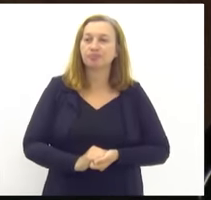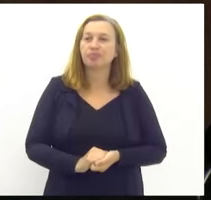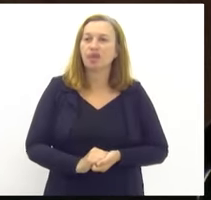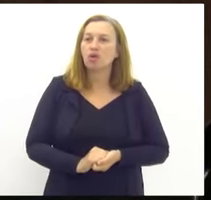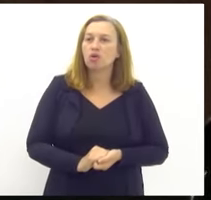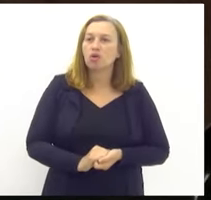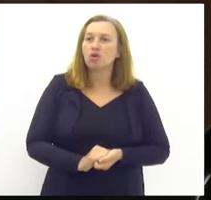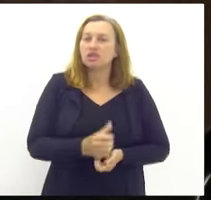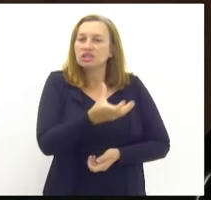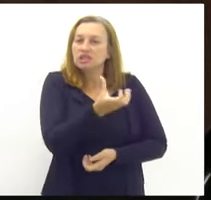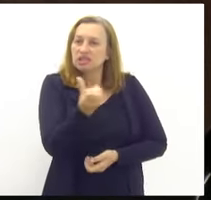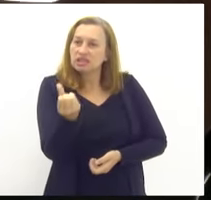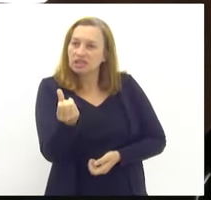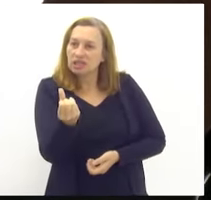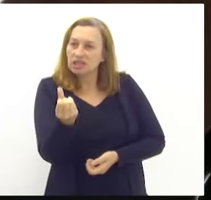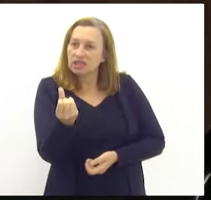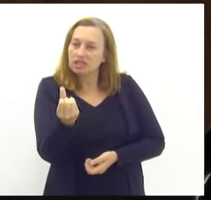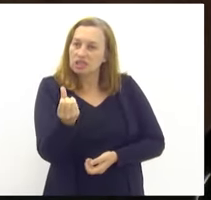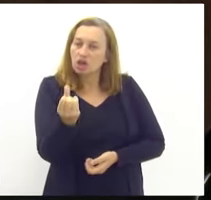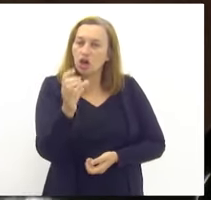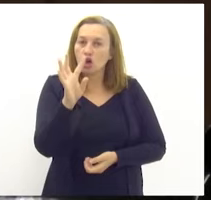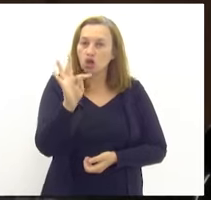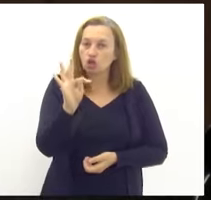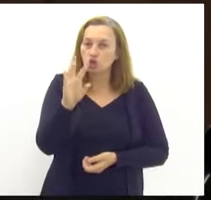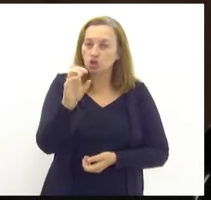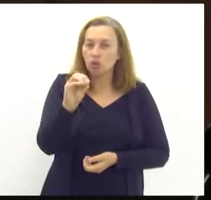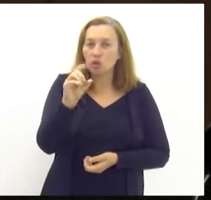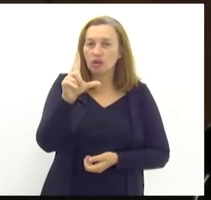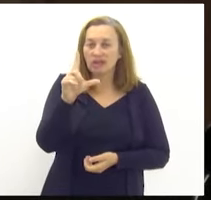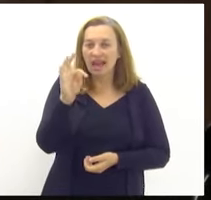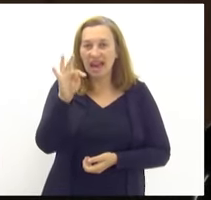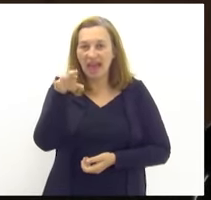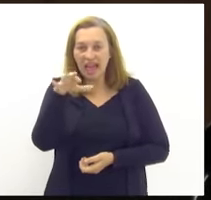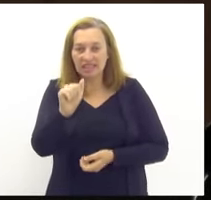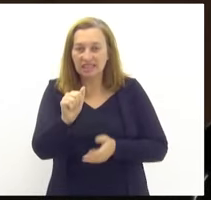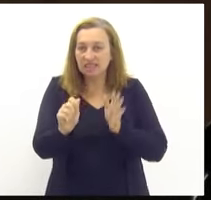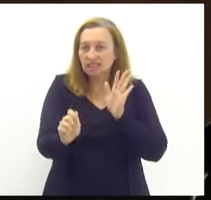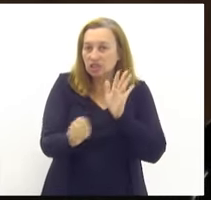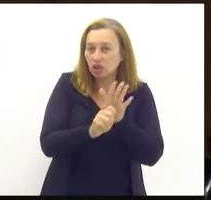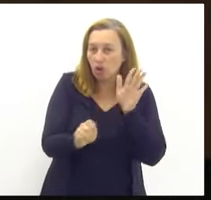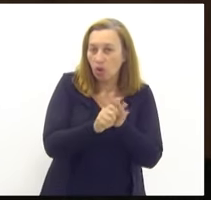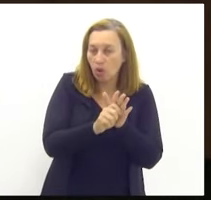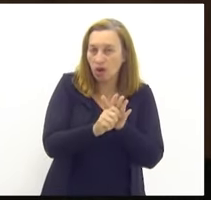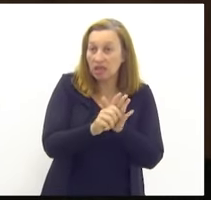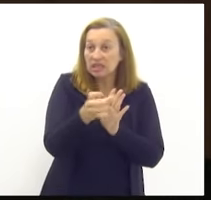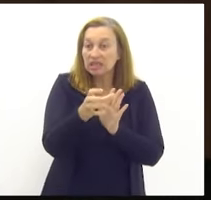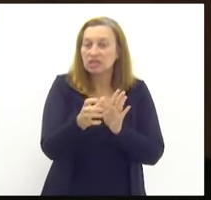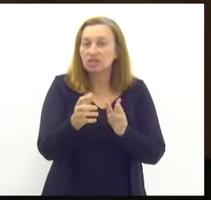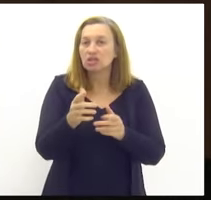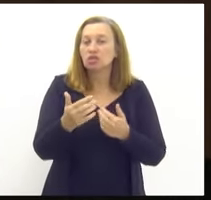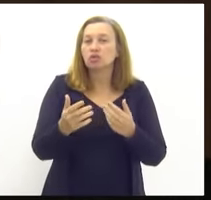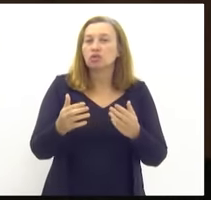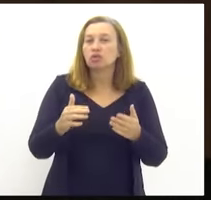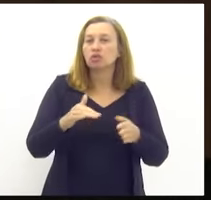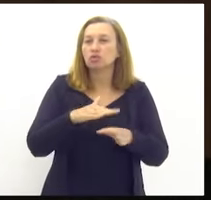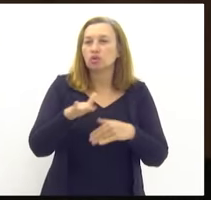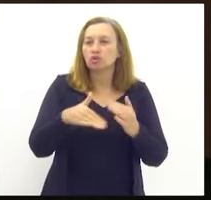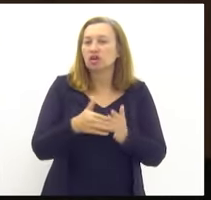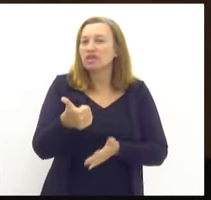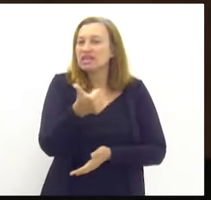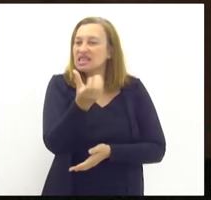maconha dá 16 milhes nós estamos falando aqui 1600 São 16 milhões de reais